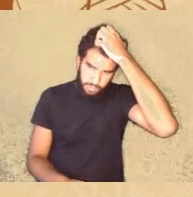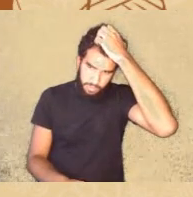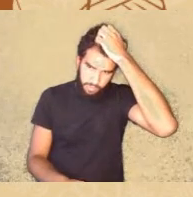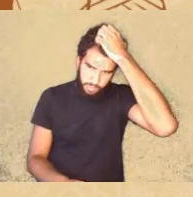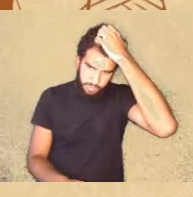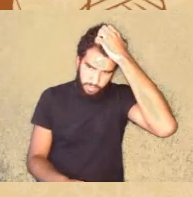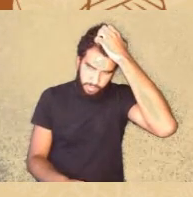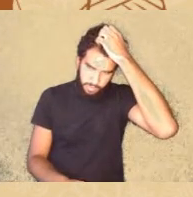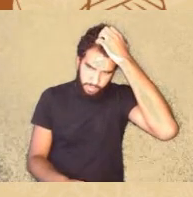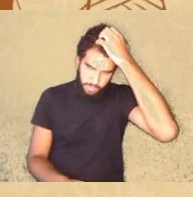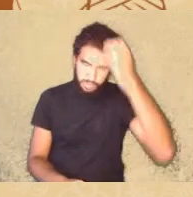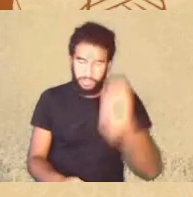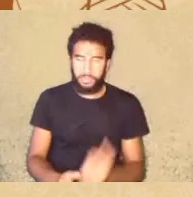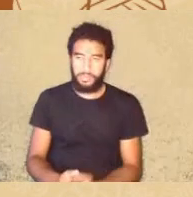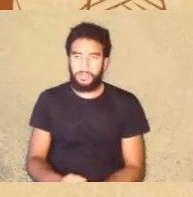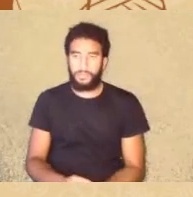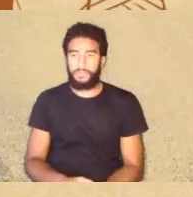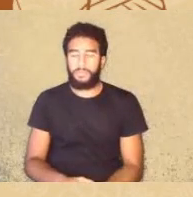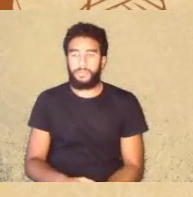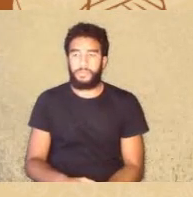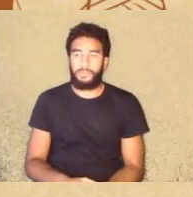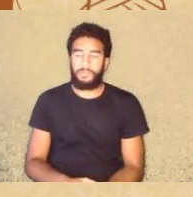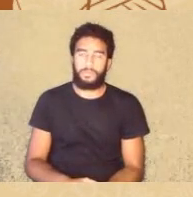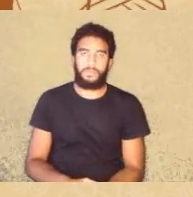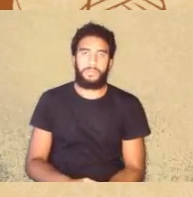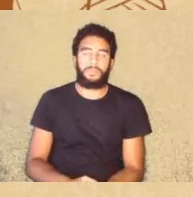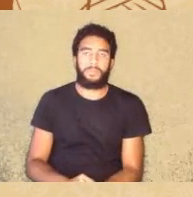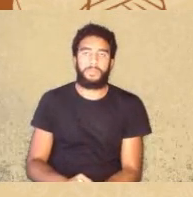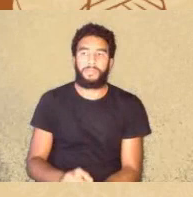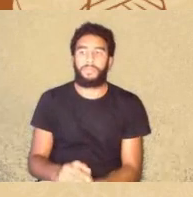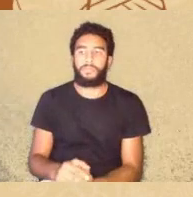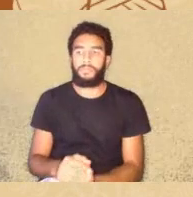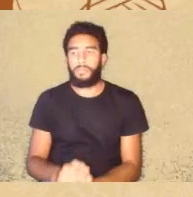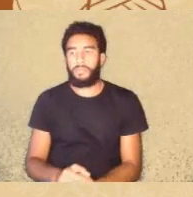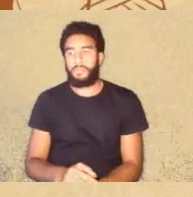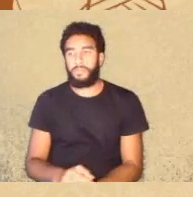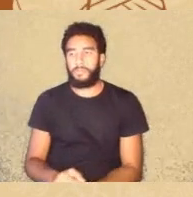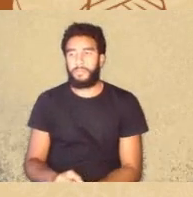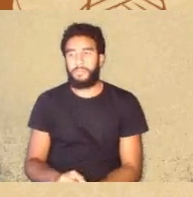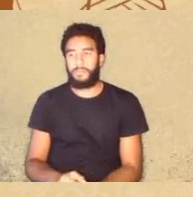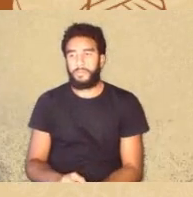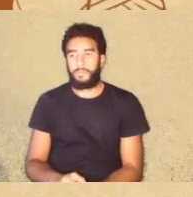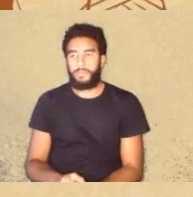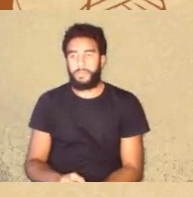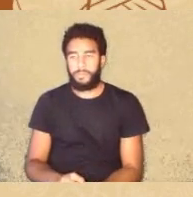Então, é isso. Muito bom, André, ter retomado aquilo que eu tinha falado.